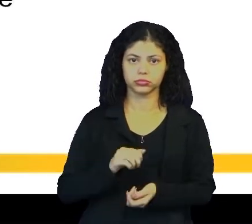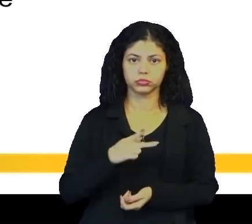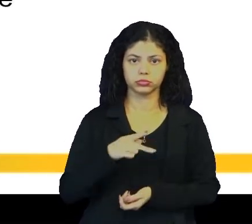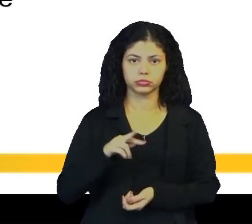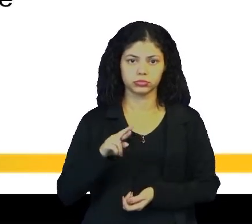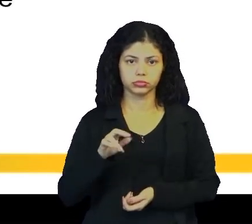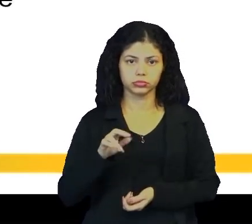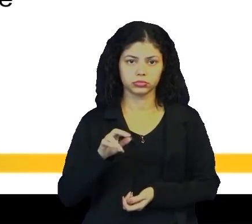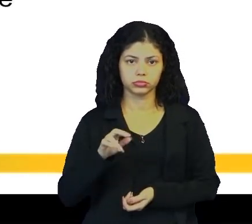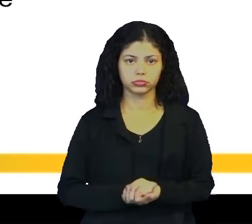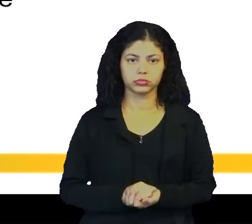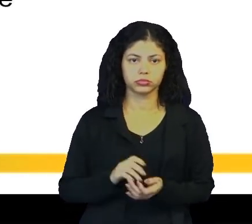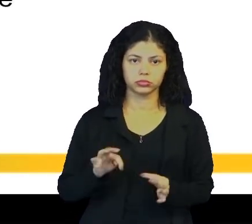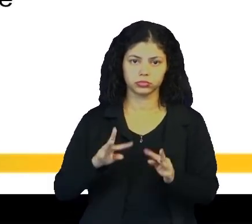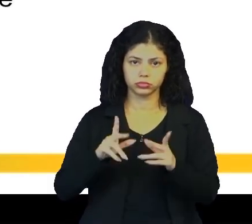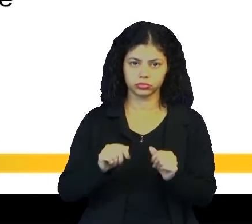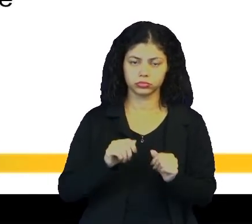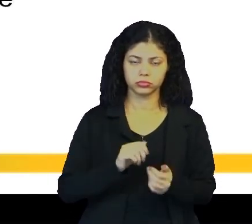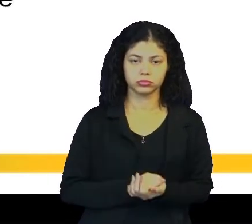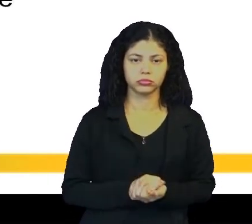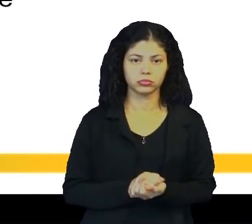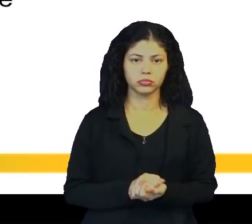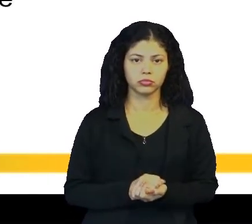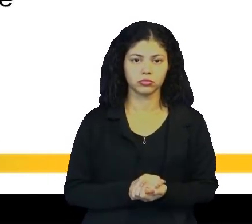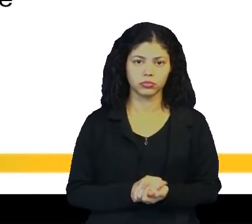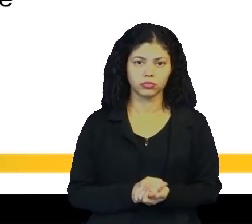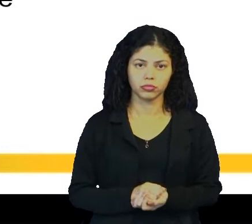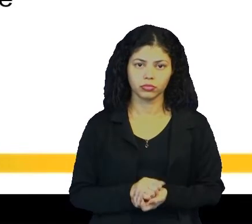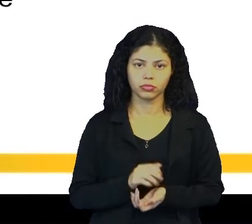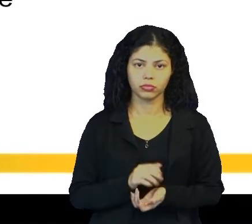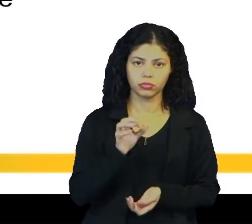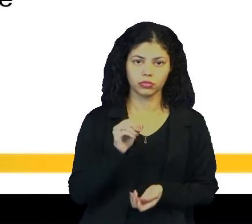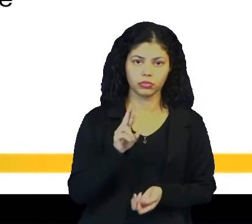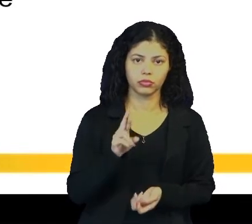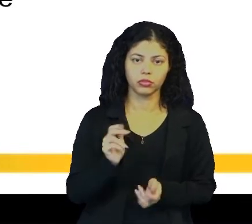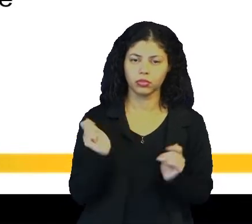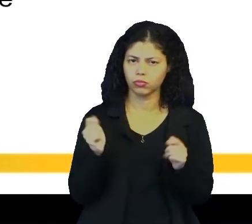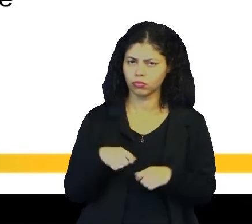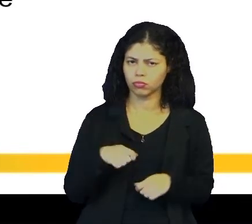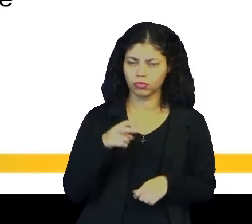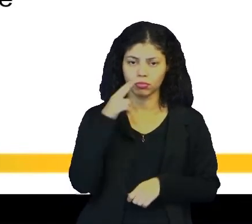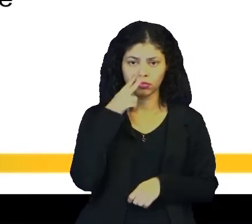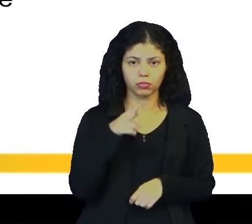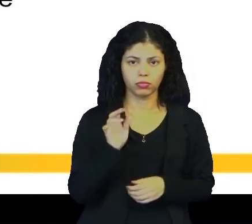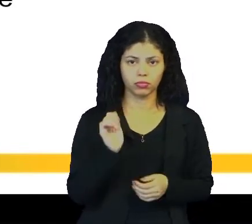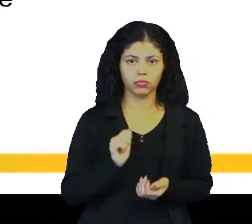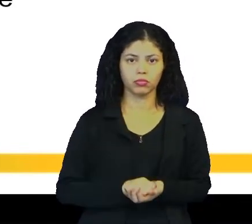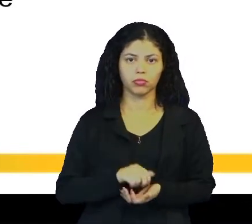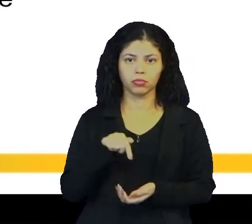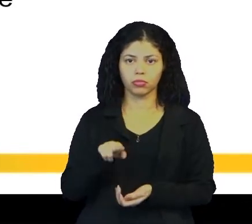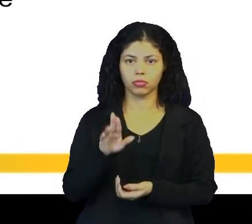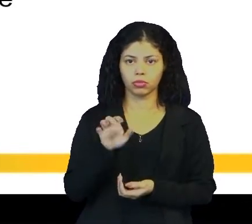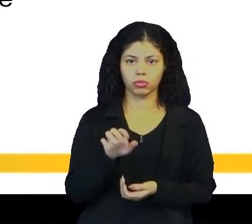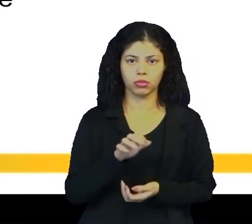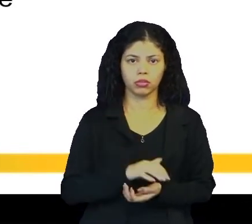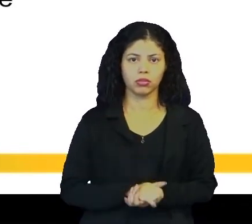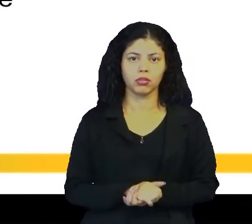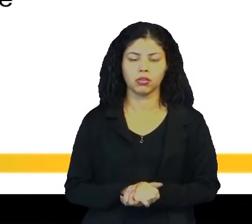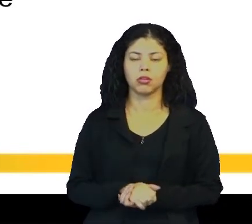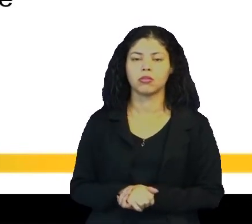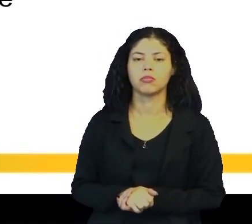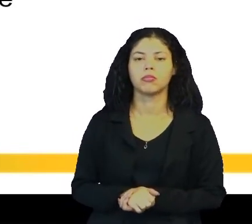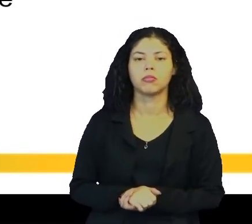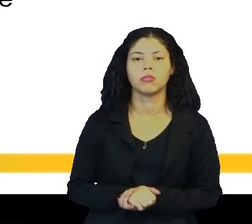porém, contudo, todavia, for, que é pois ou para